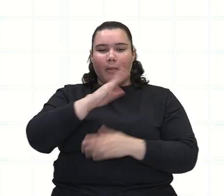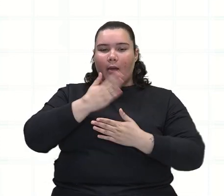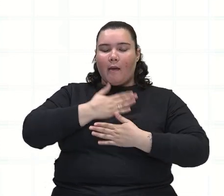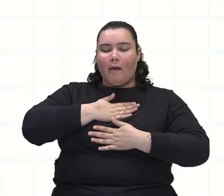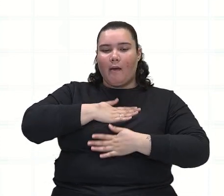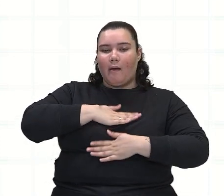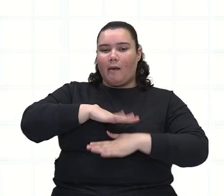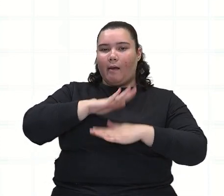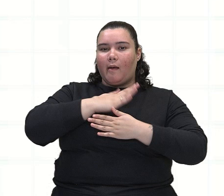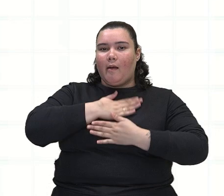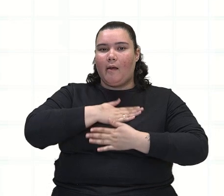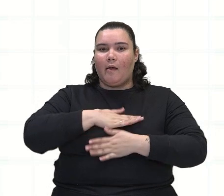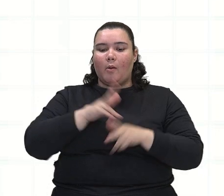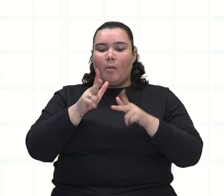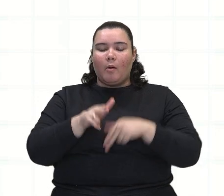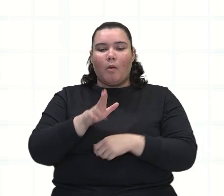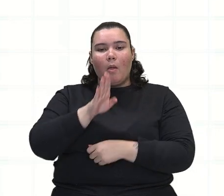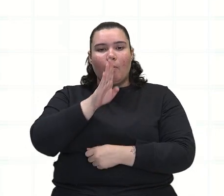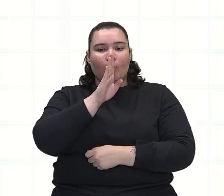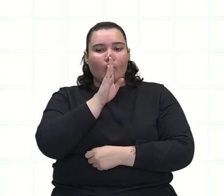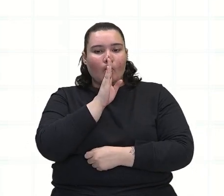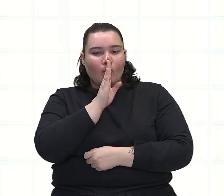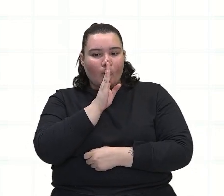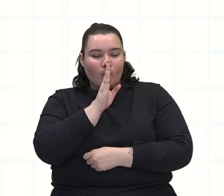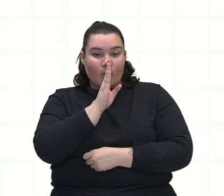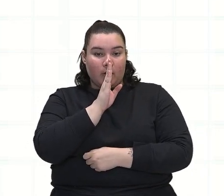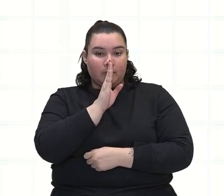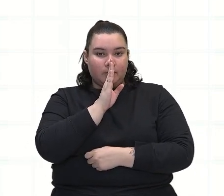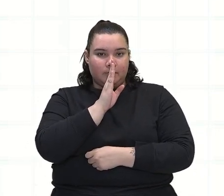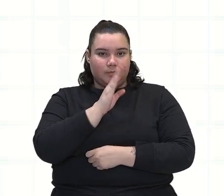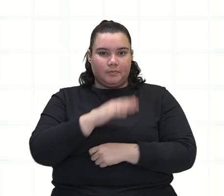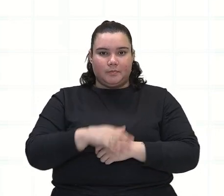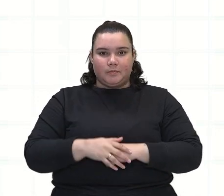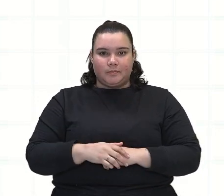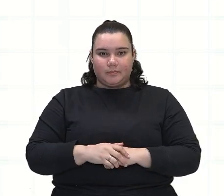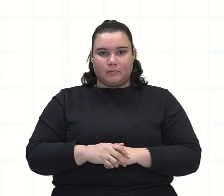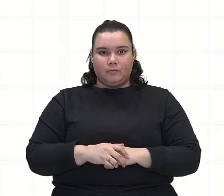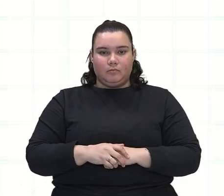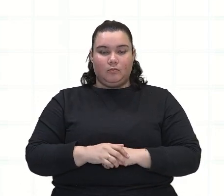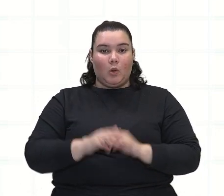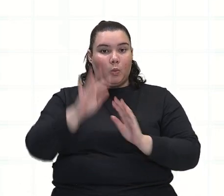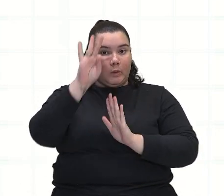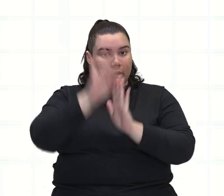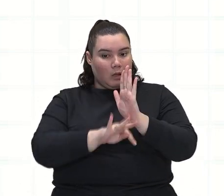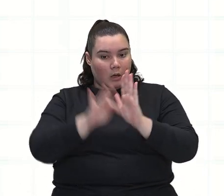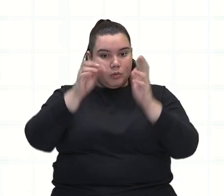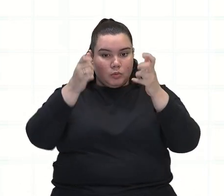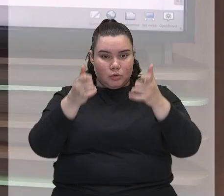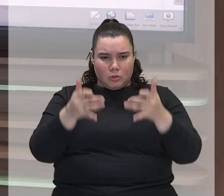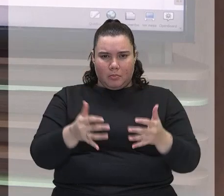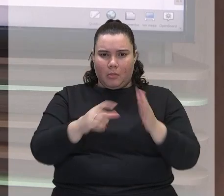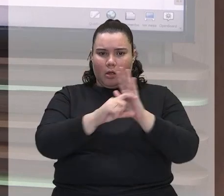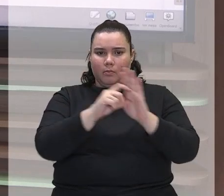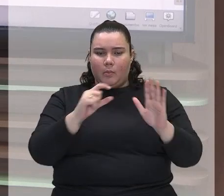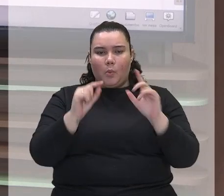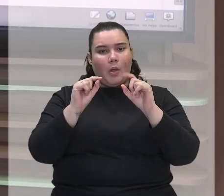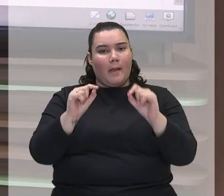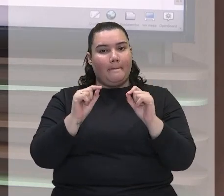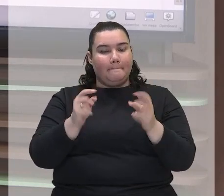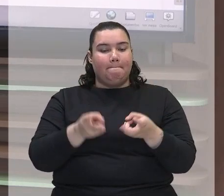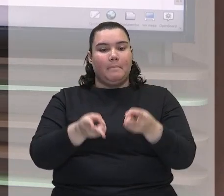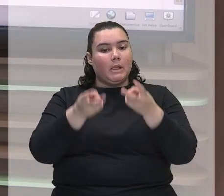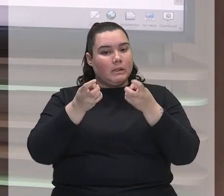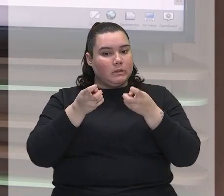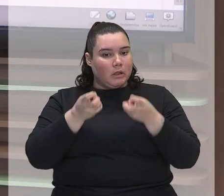assim como seu estado de espírito. Nesse texto, nesse fragmento de texto aqui, você percebe que